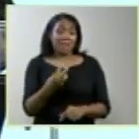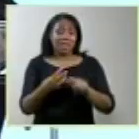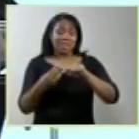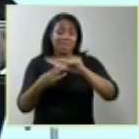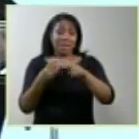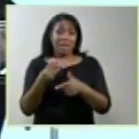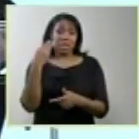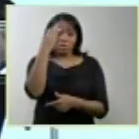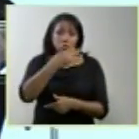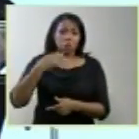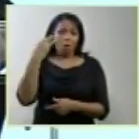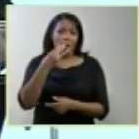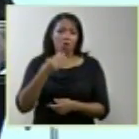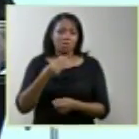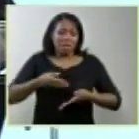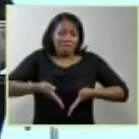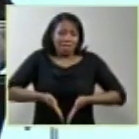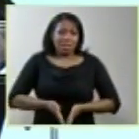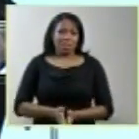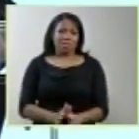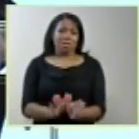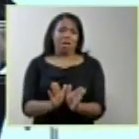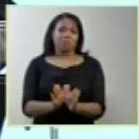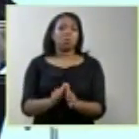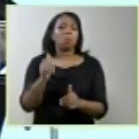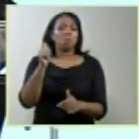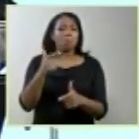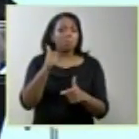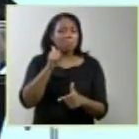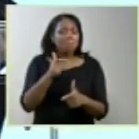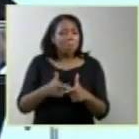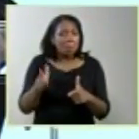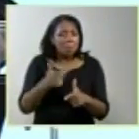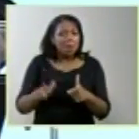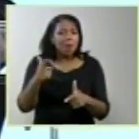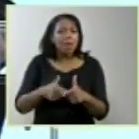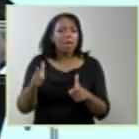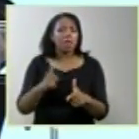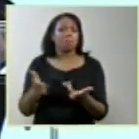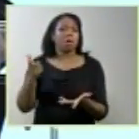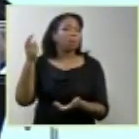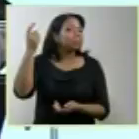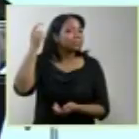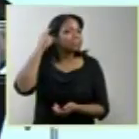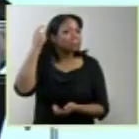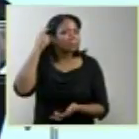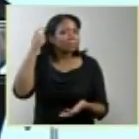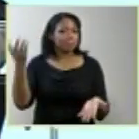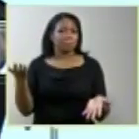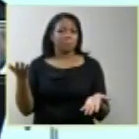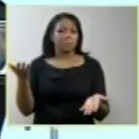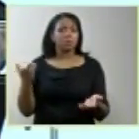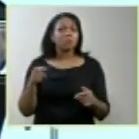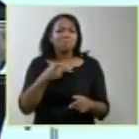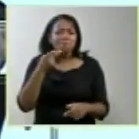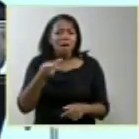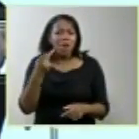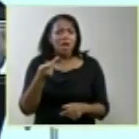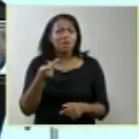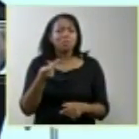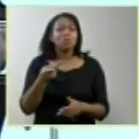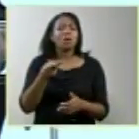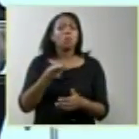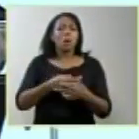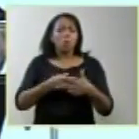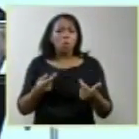Brasil, nasce uma criança anencefálica. Então, estamos falando de algo extremamente frequente. E para